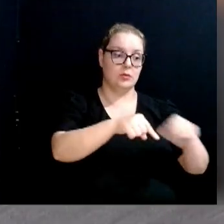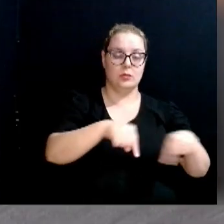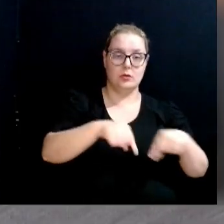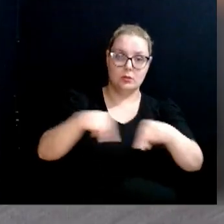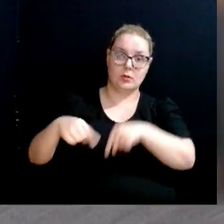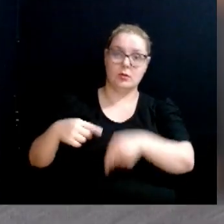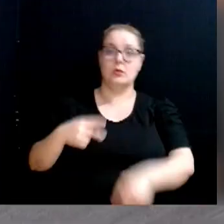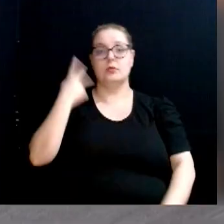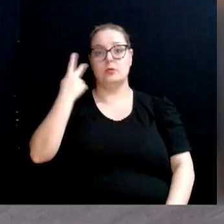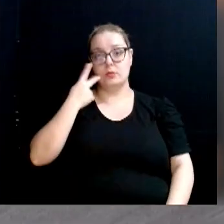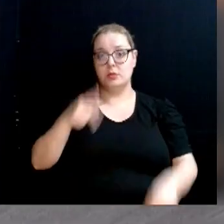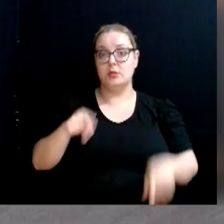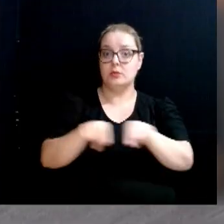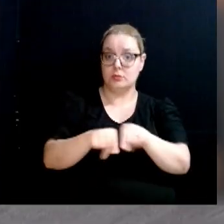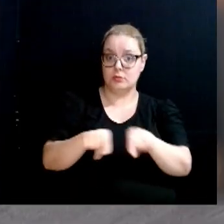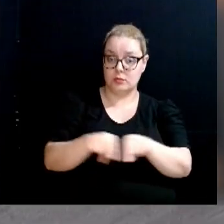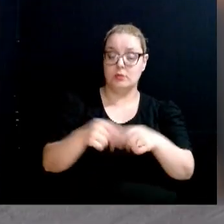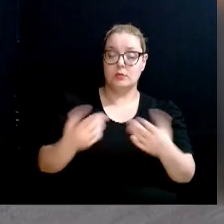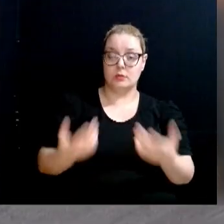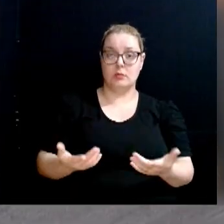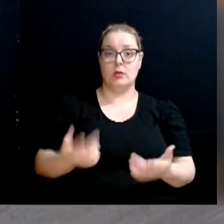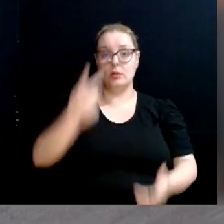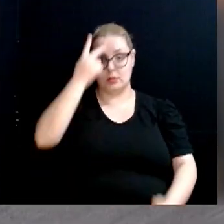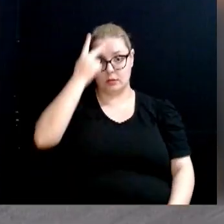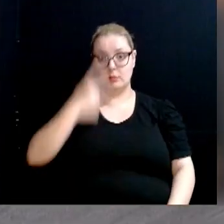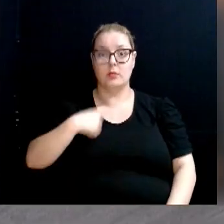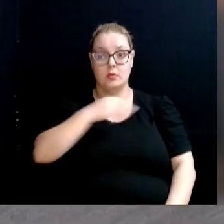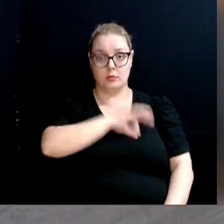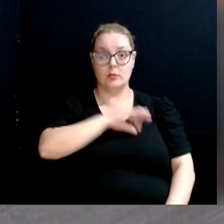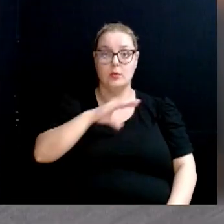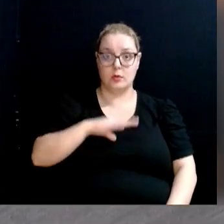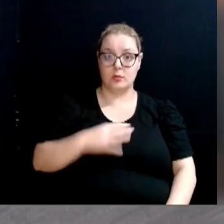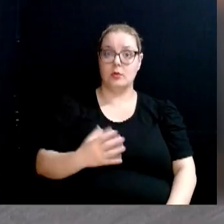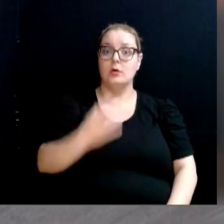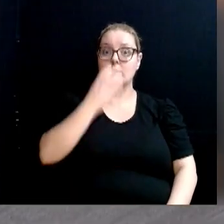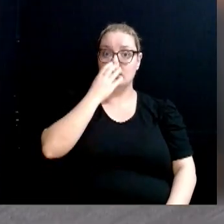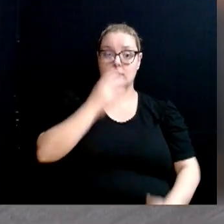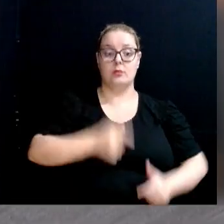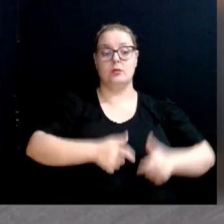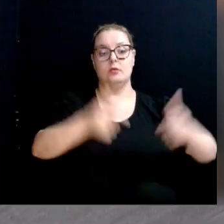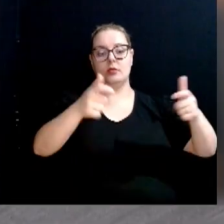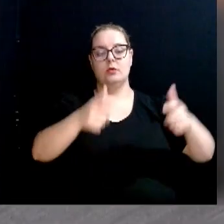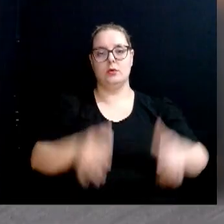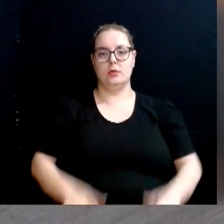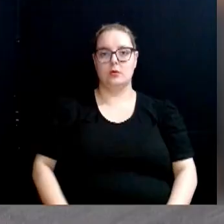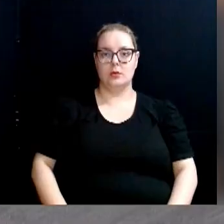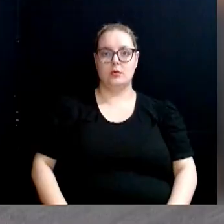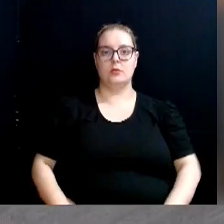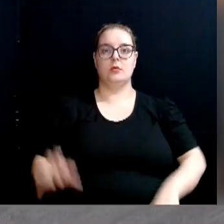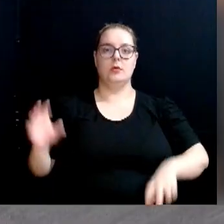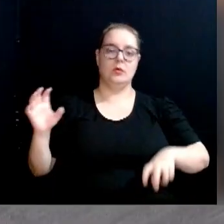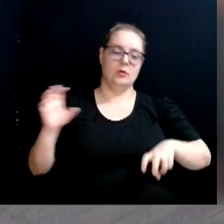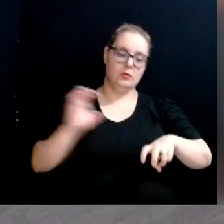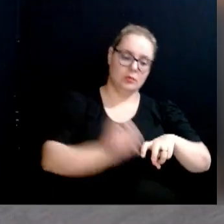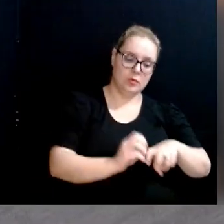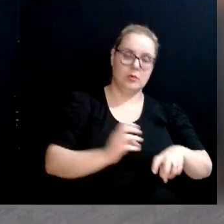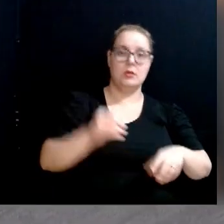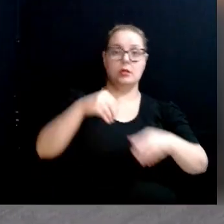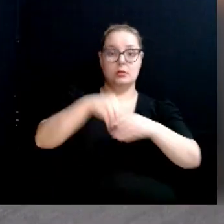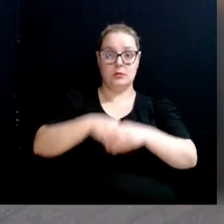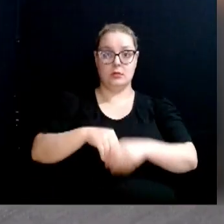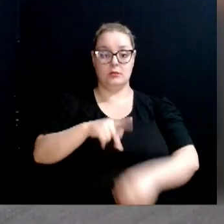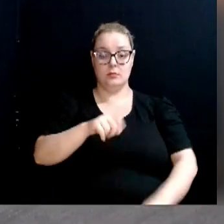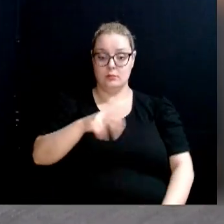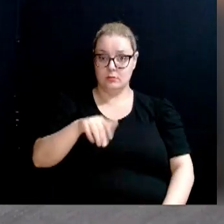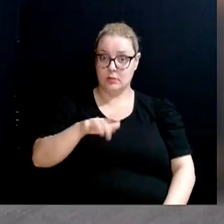também na própria Guarda Municipal, cachorros de grande porte que atacam outros cachorros dentro do parcão. Então